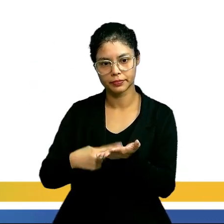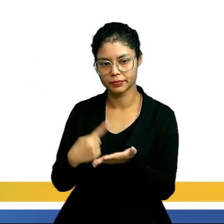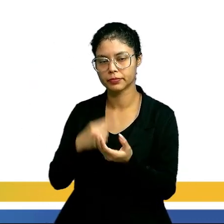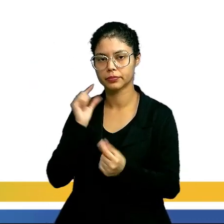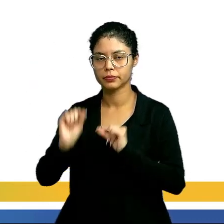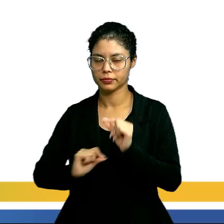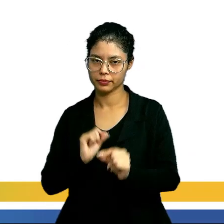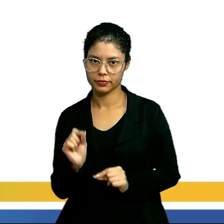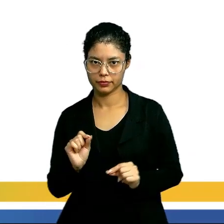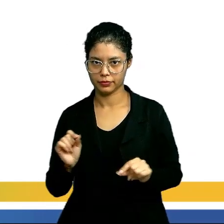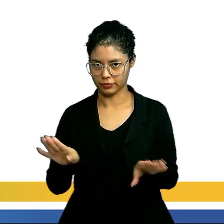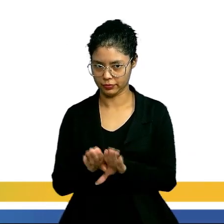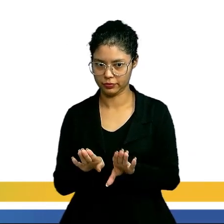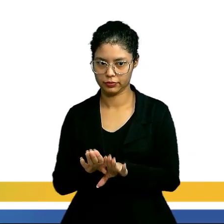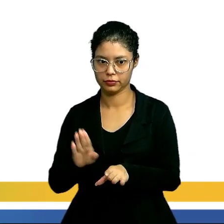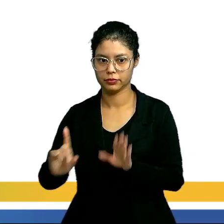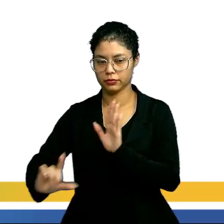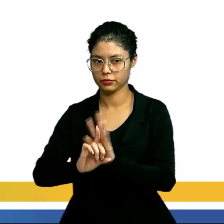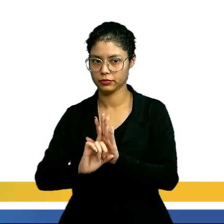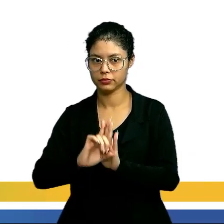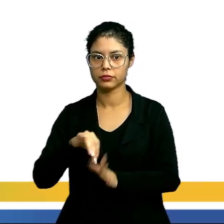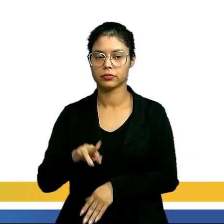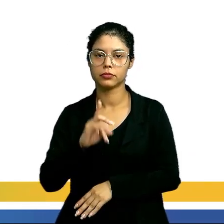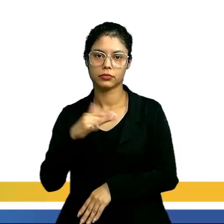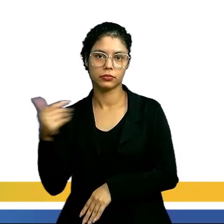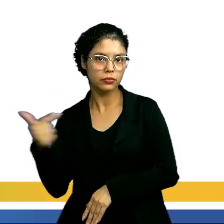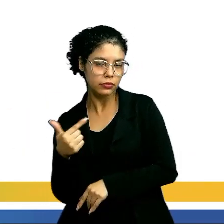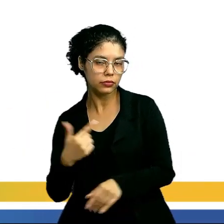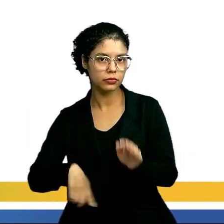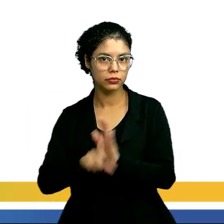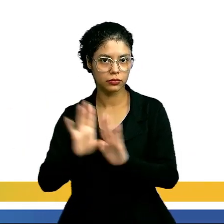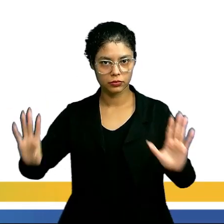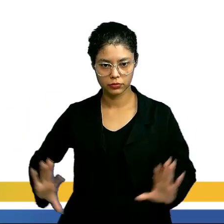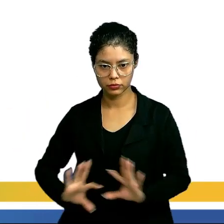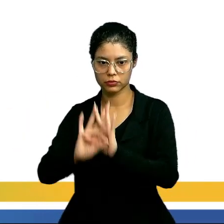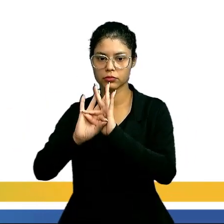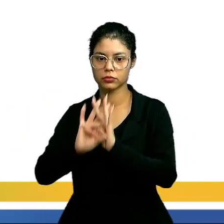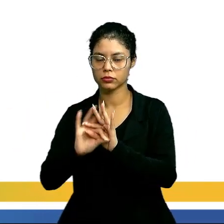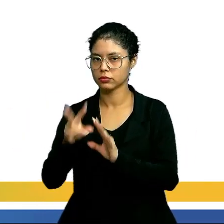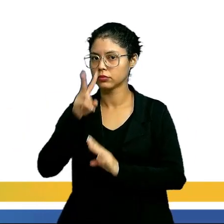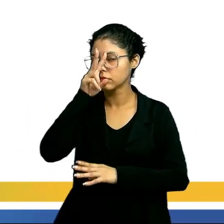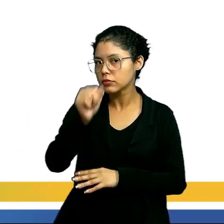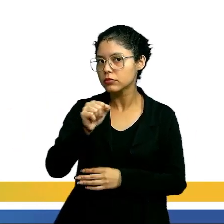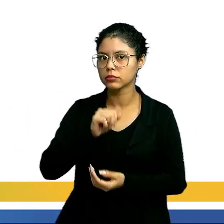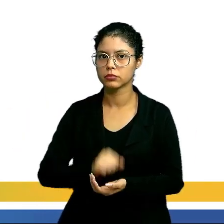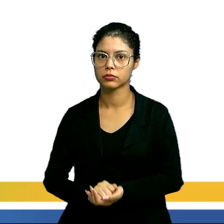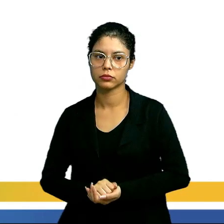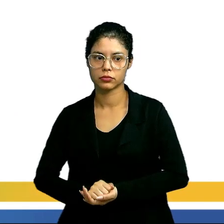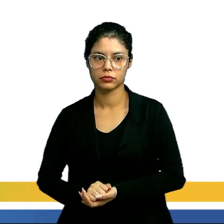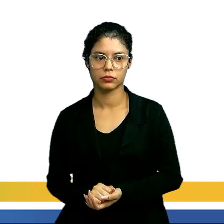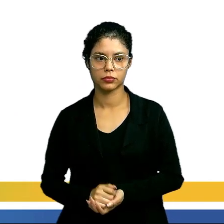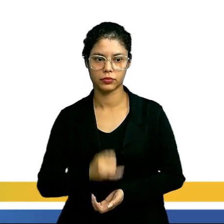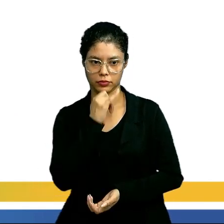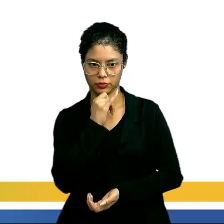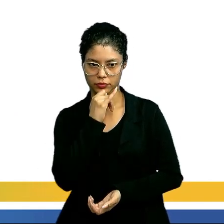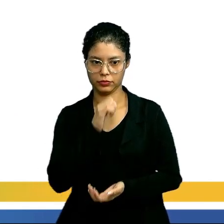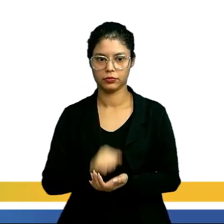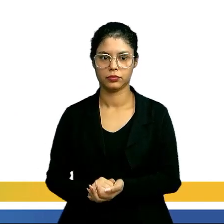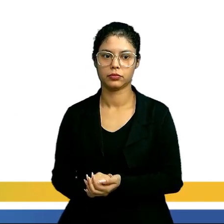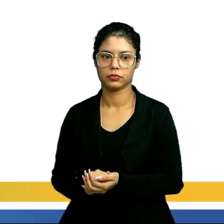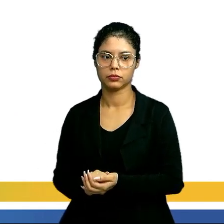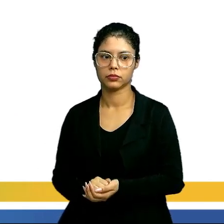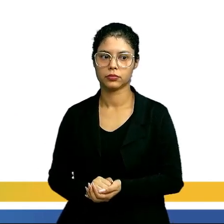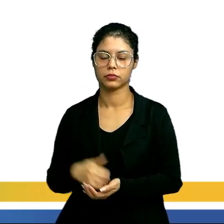que a própria lei de Newton nos fala, a segunda lei, né, associada aí à força gravitacional. Por exemplo, uma